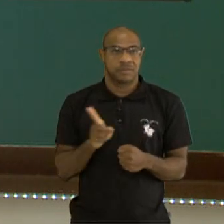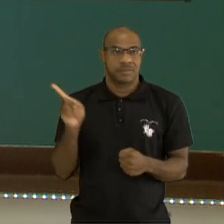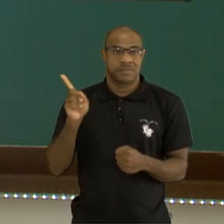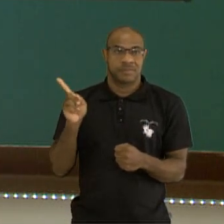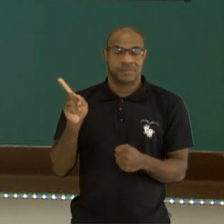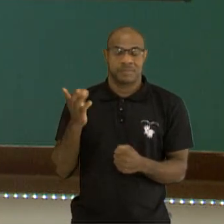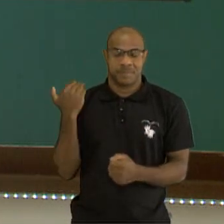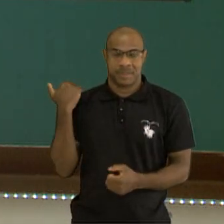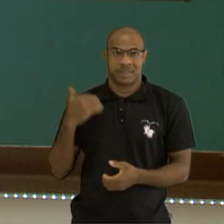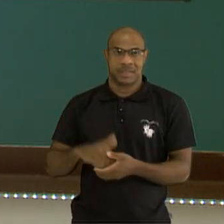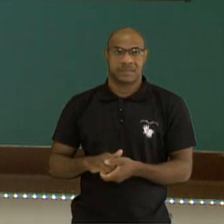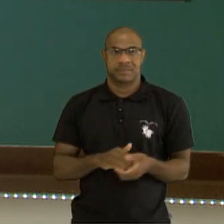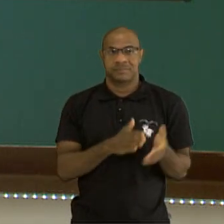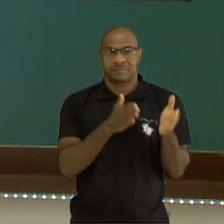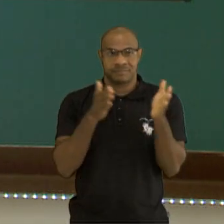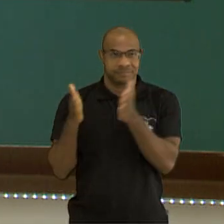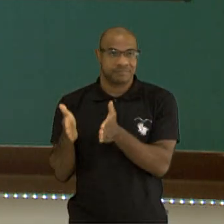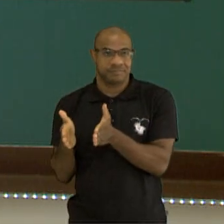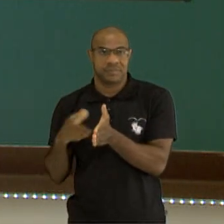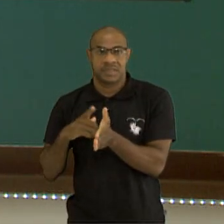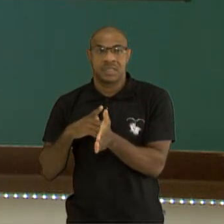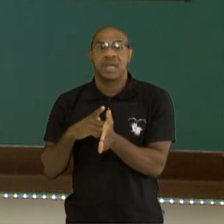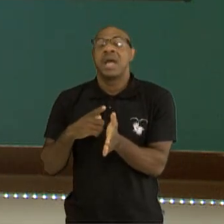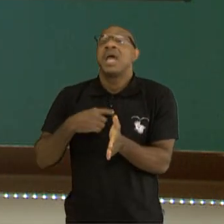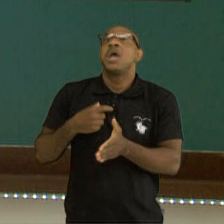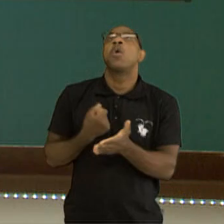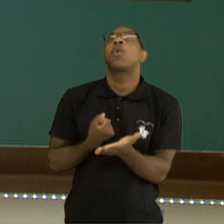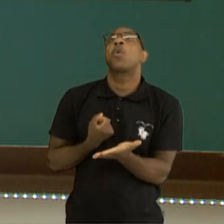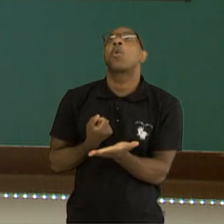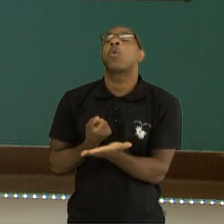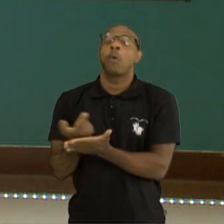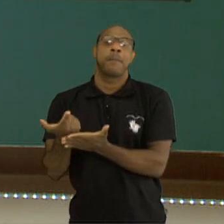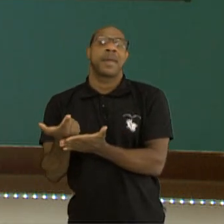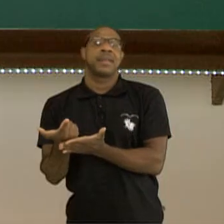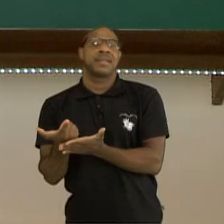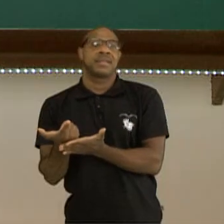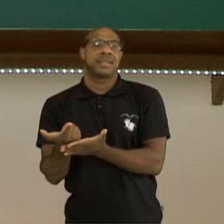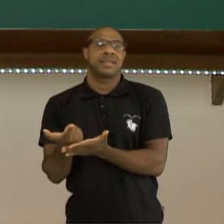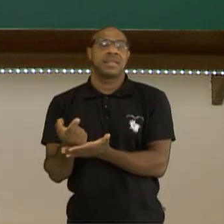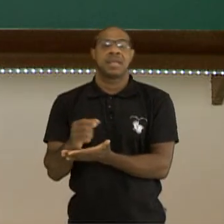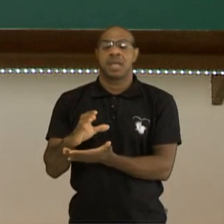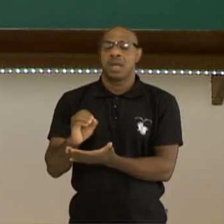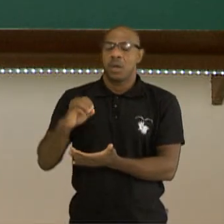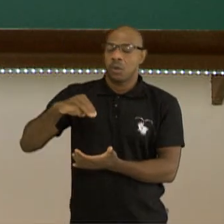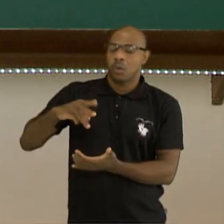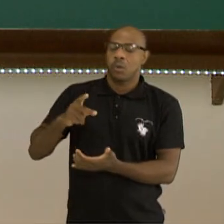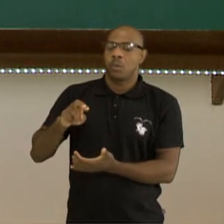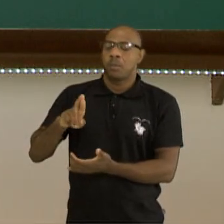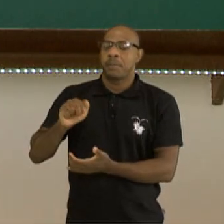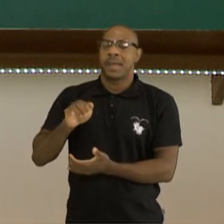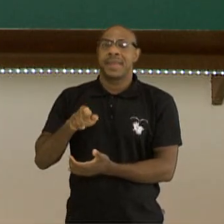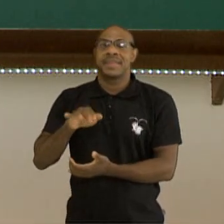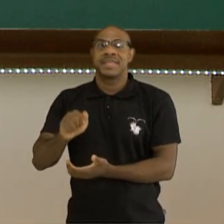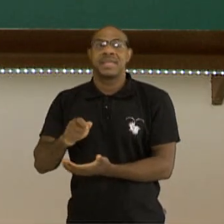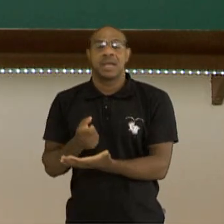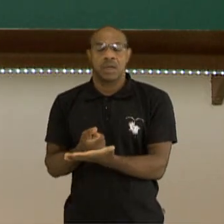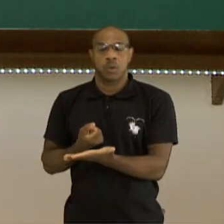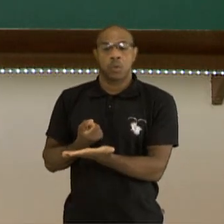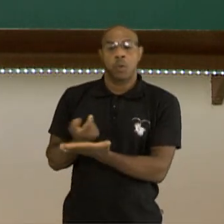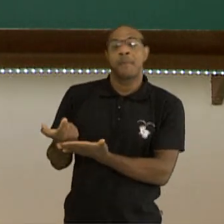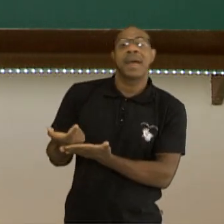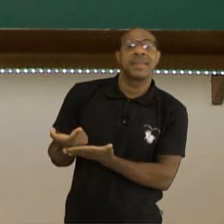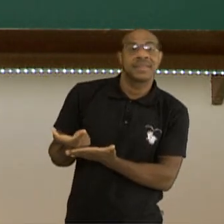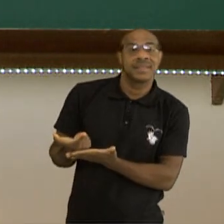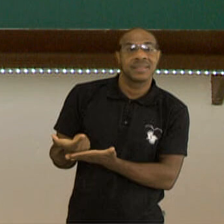O would buy, compraria. O would você conjuga o verbo que seria, ó. Would buy, compraria.